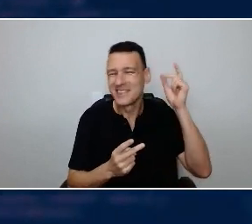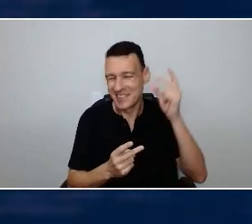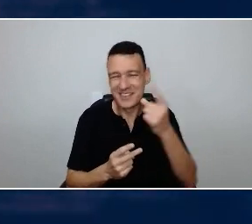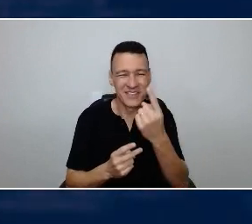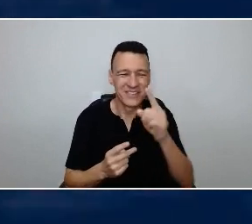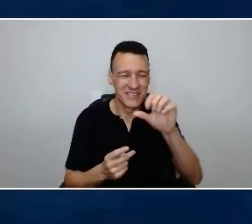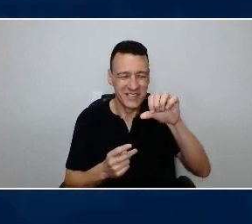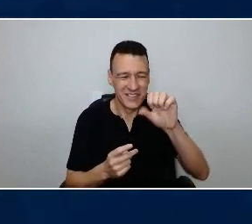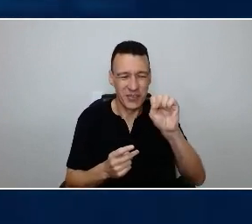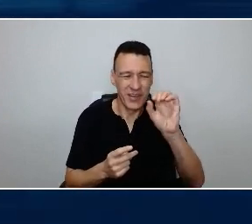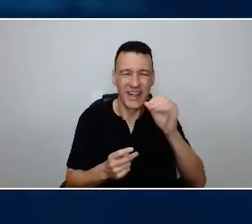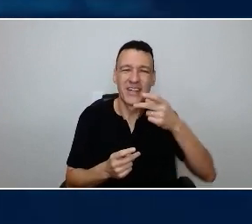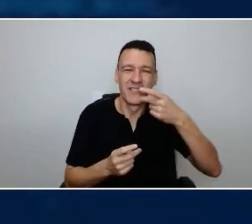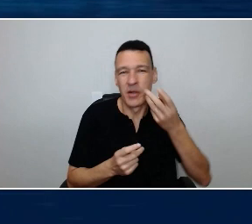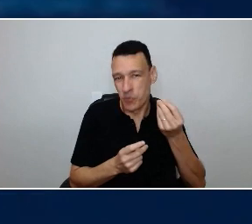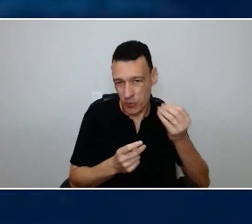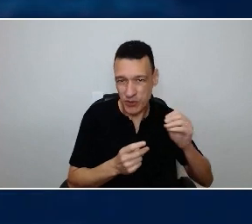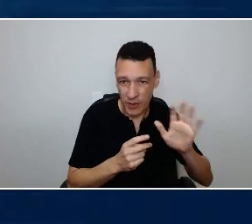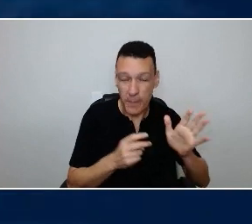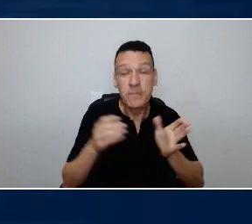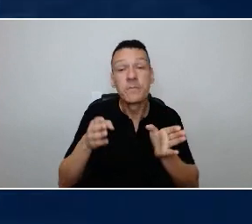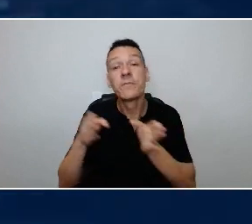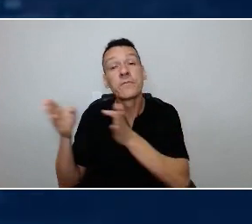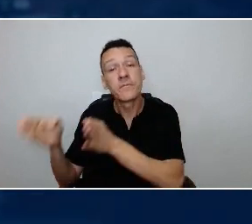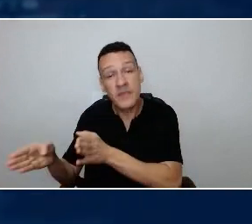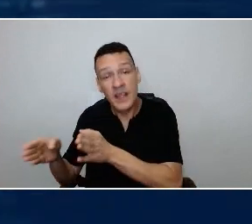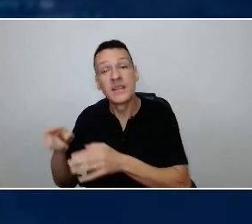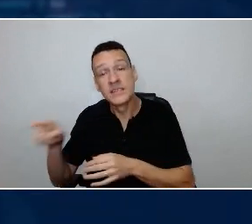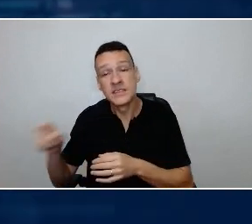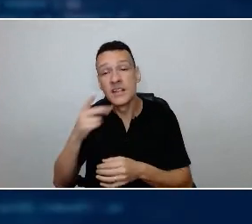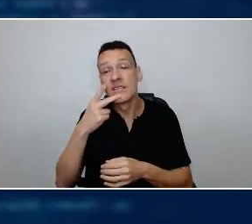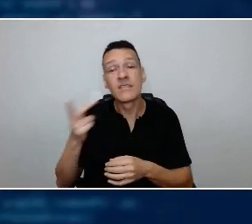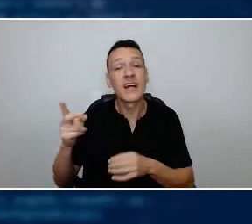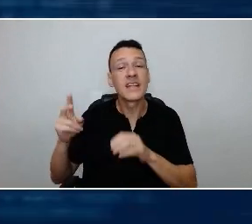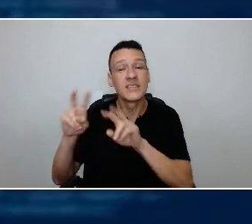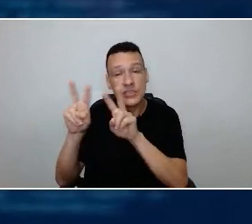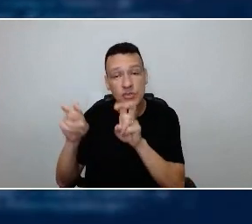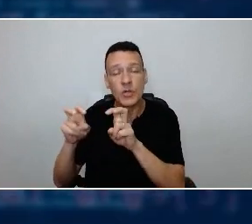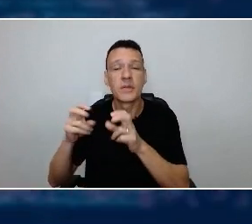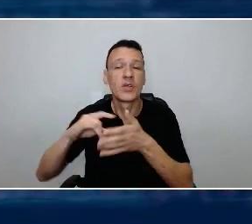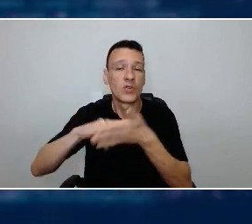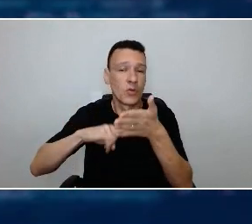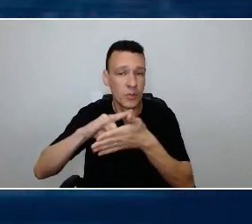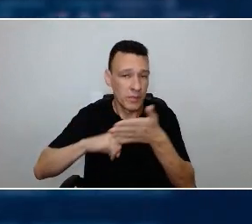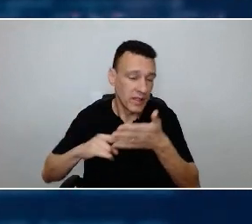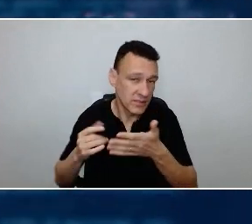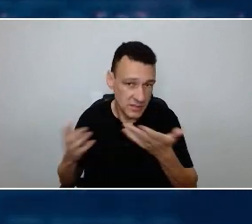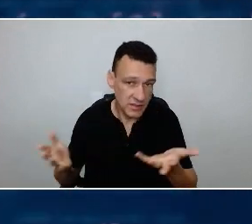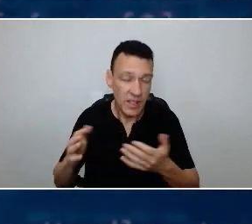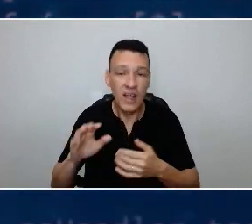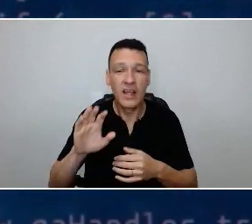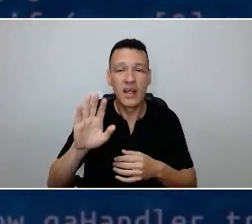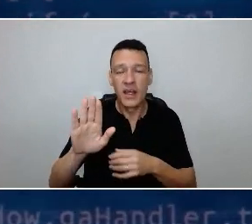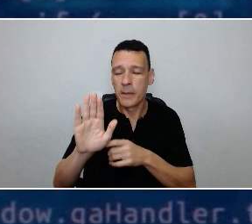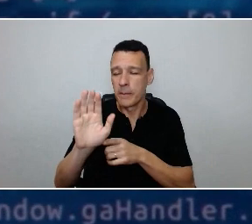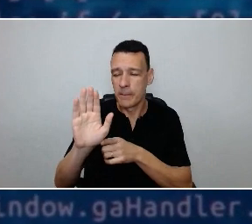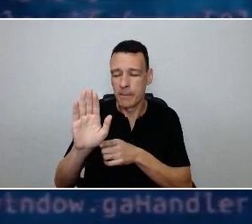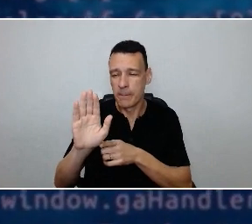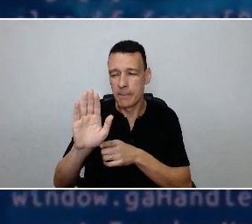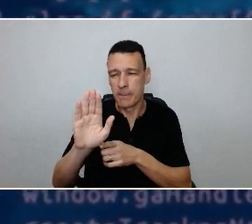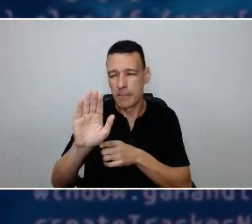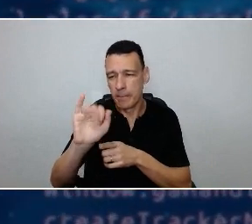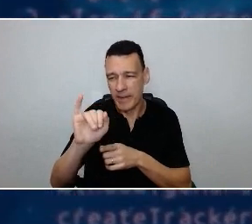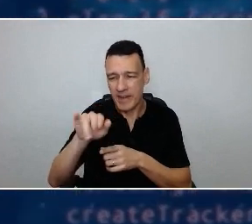fala sobre documents basicamente bison né bison nada mais é do que um binary Jason né então m é como ele